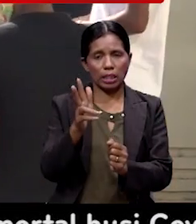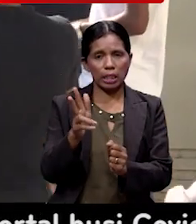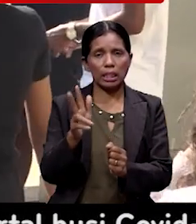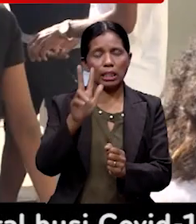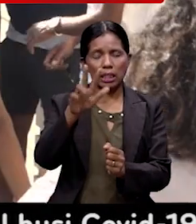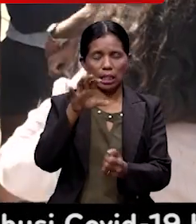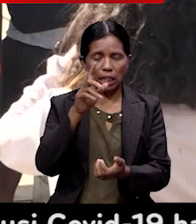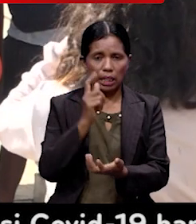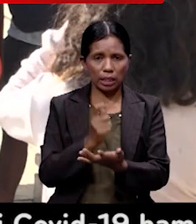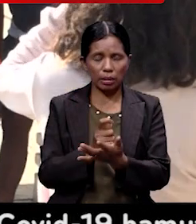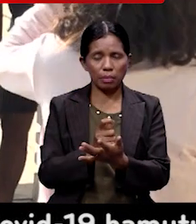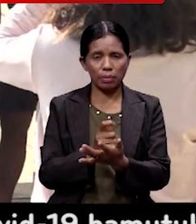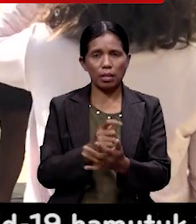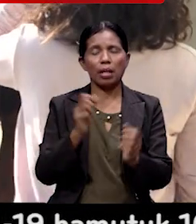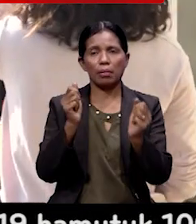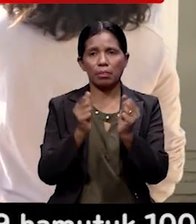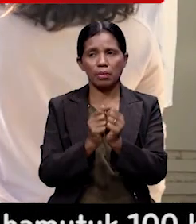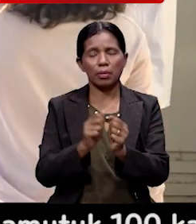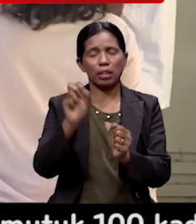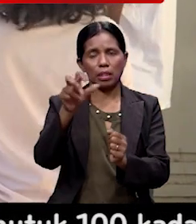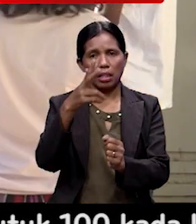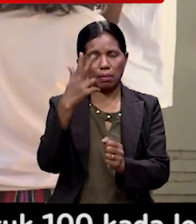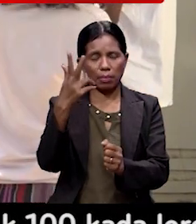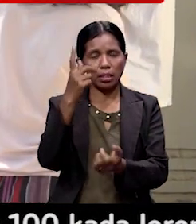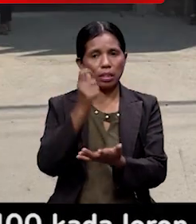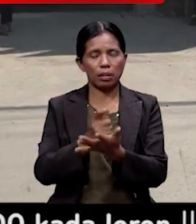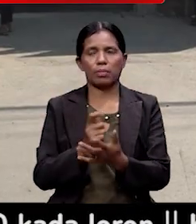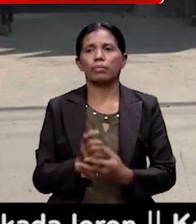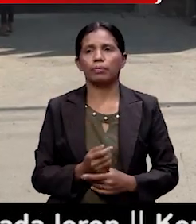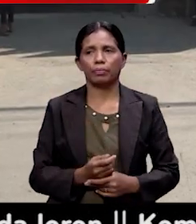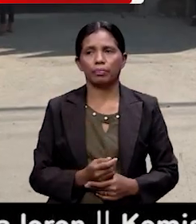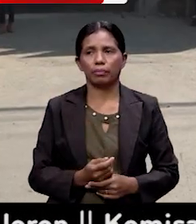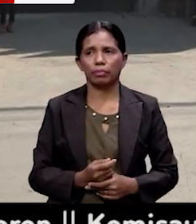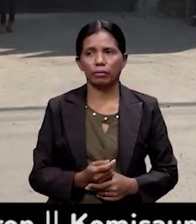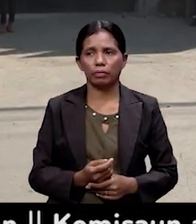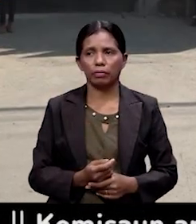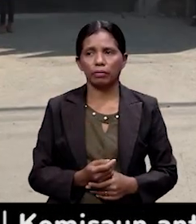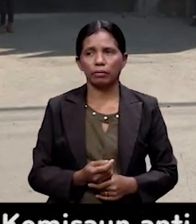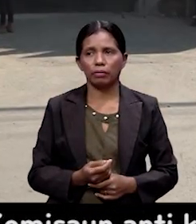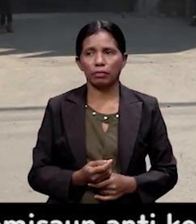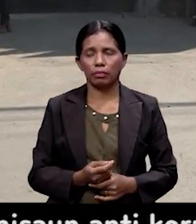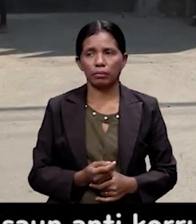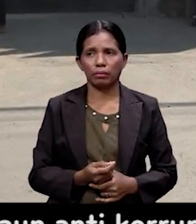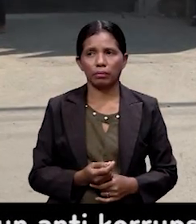cumulativo confirmado Rihunsa Nulo Resintolu. Efizenha Babo, Lamberto da Silva, GMN.